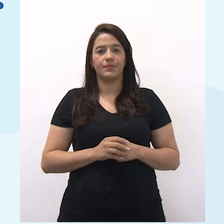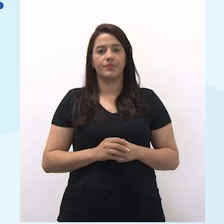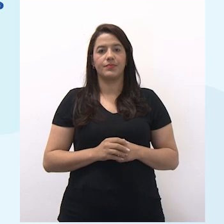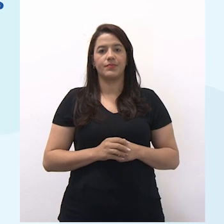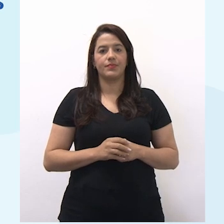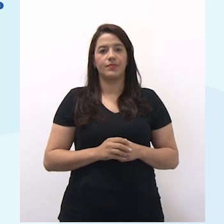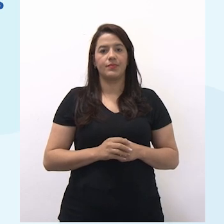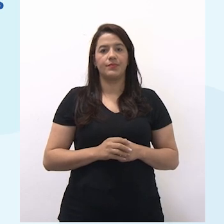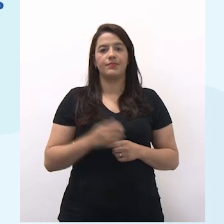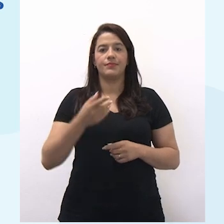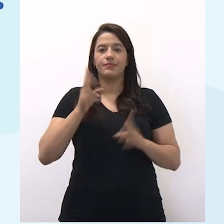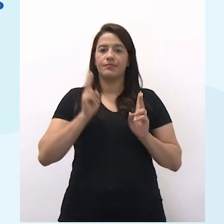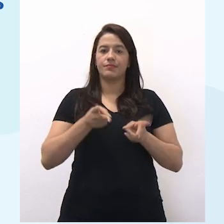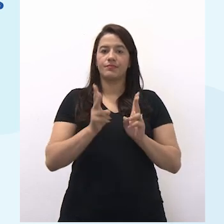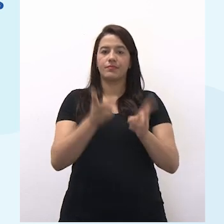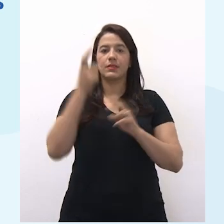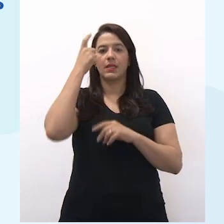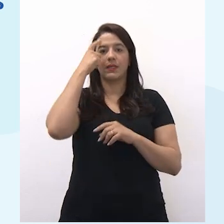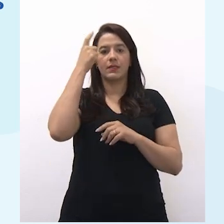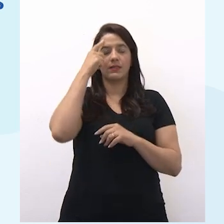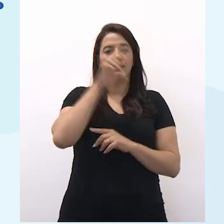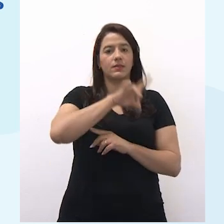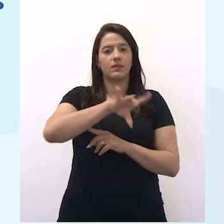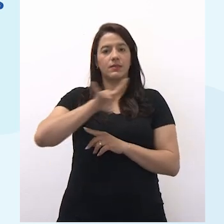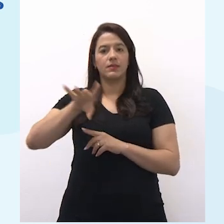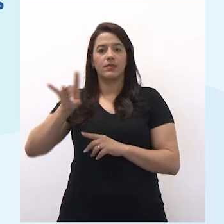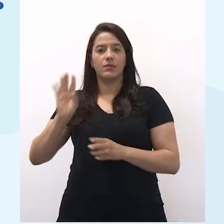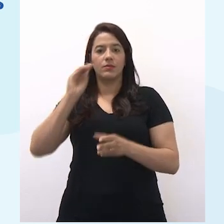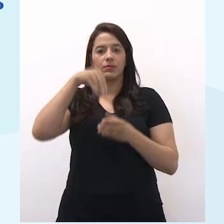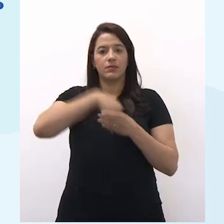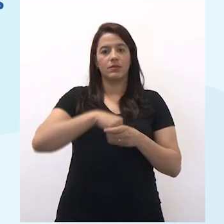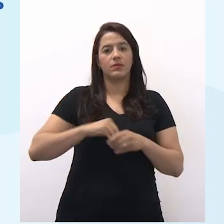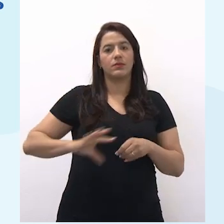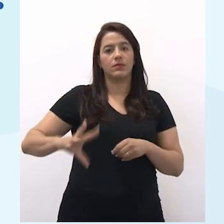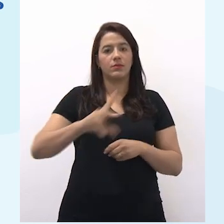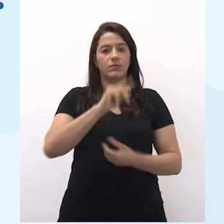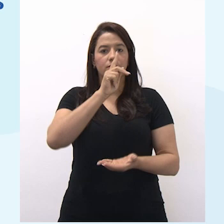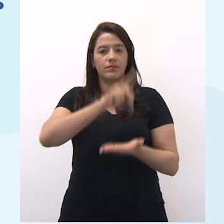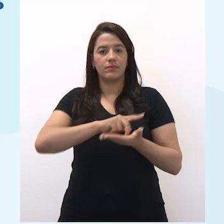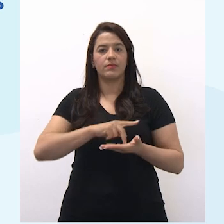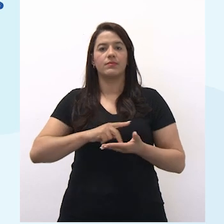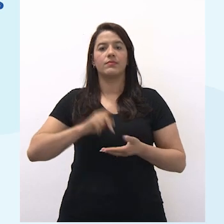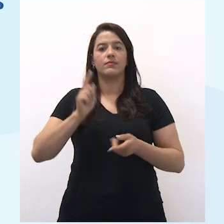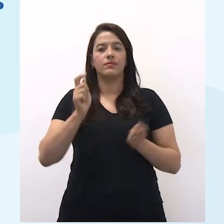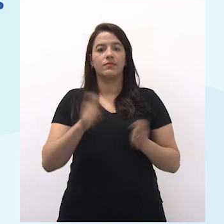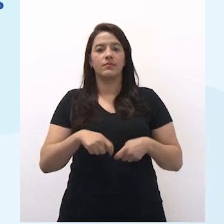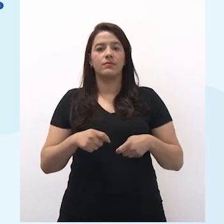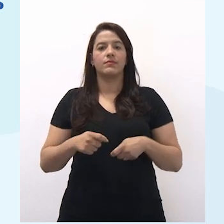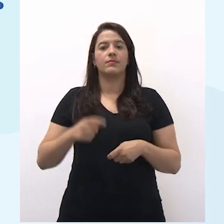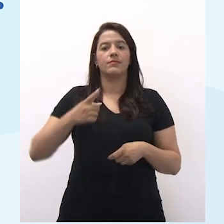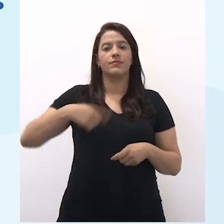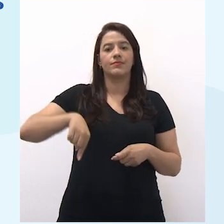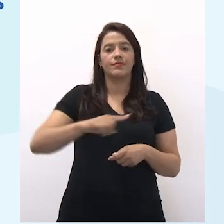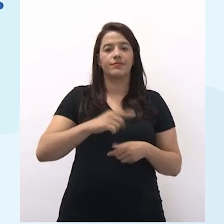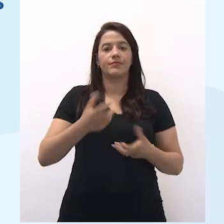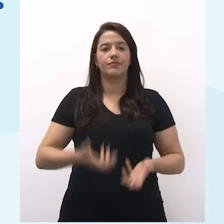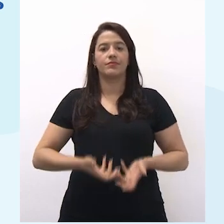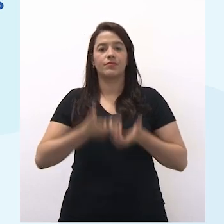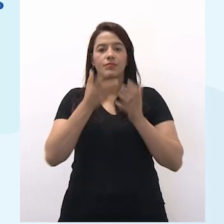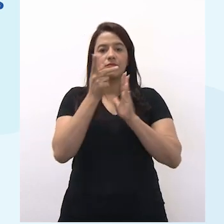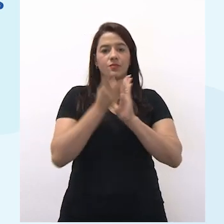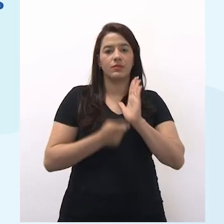Sempre também pensando, né, cada um dentro da sua realidade, a gente pode ressaltar aqui o